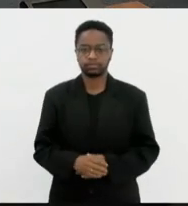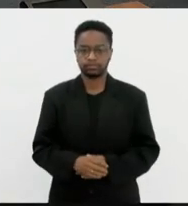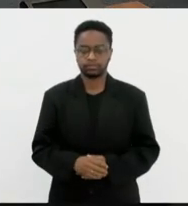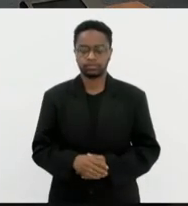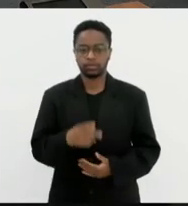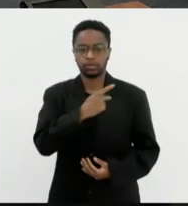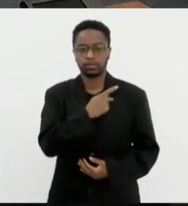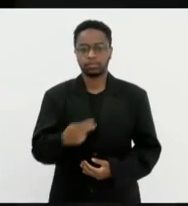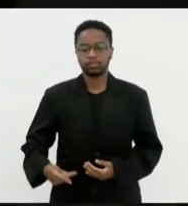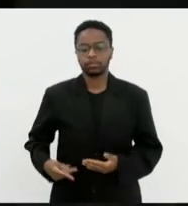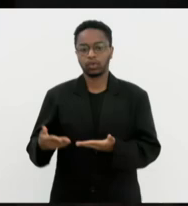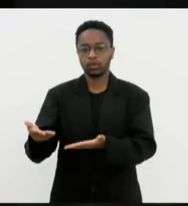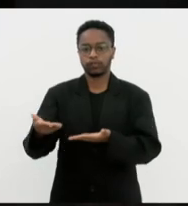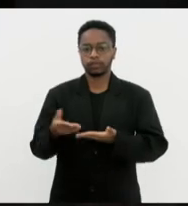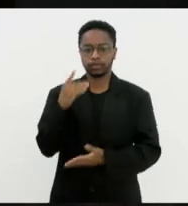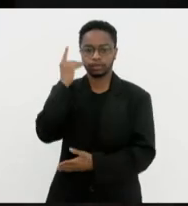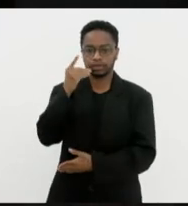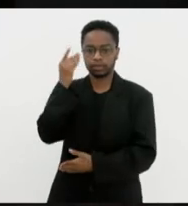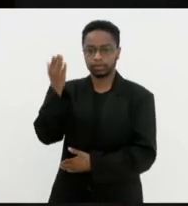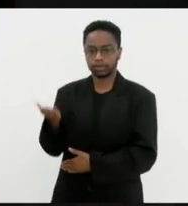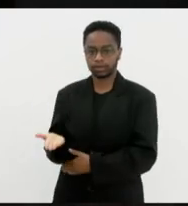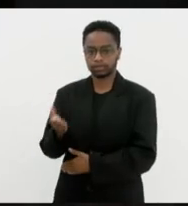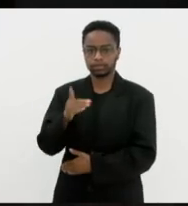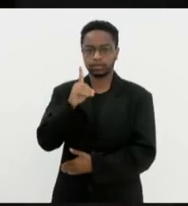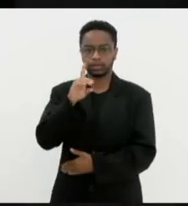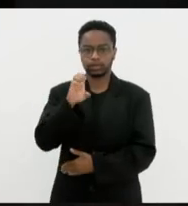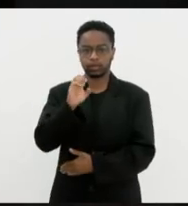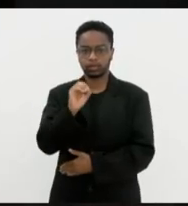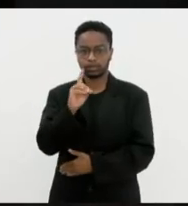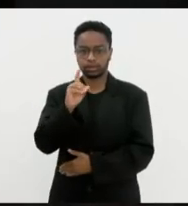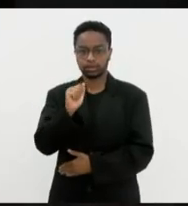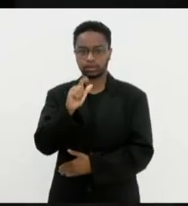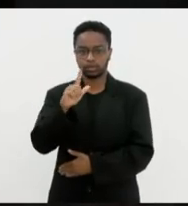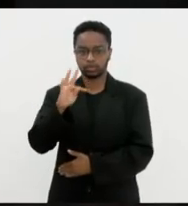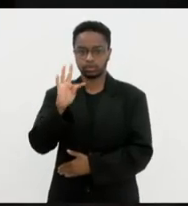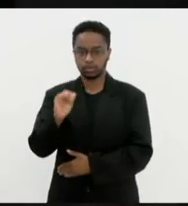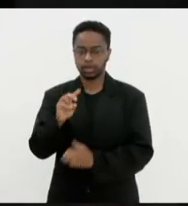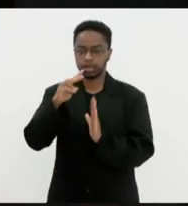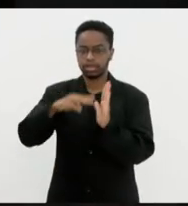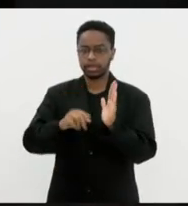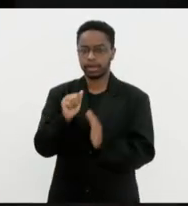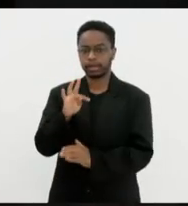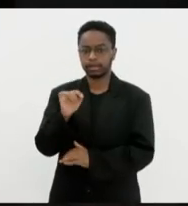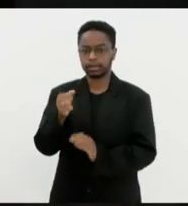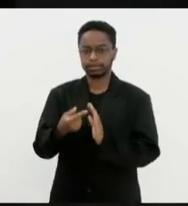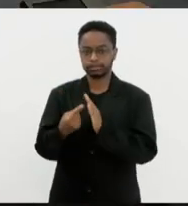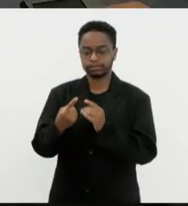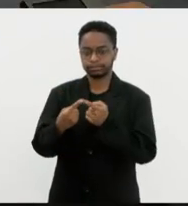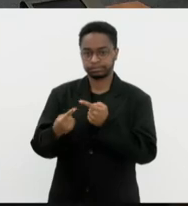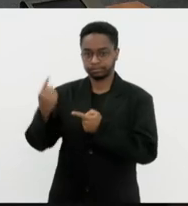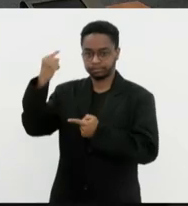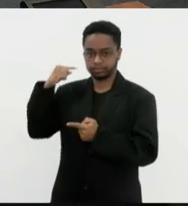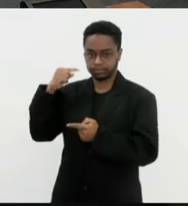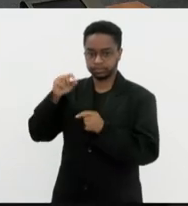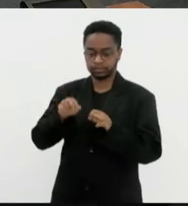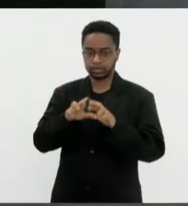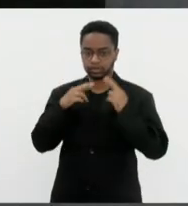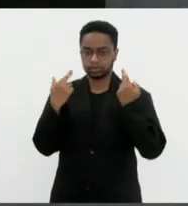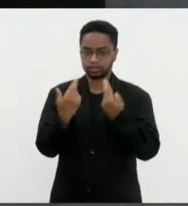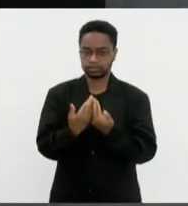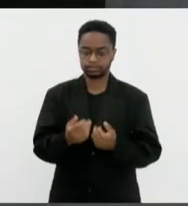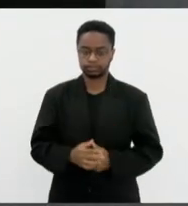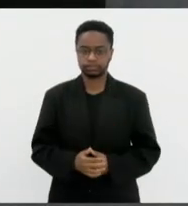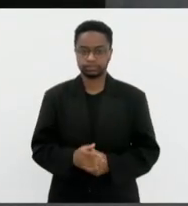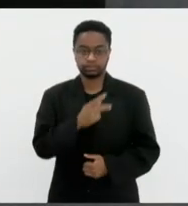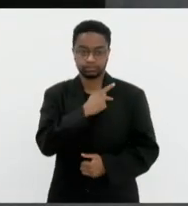A presidência convida o nobre deputado Dr. Deldalto para fazer a leitura da ata da sessão anterior. Senhor